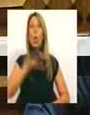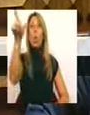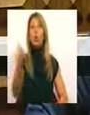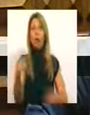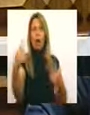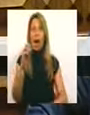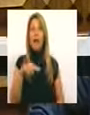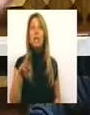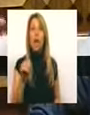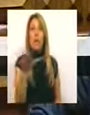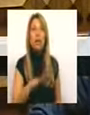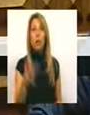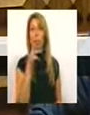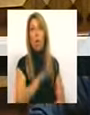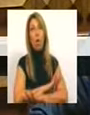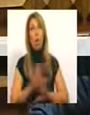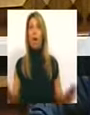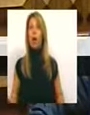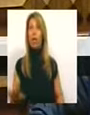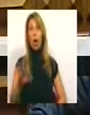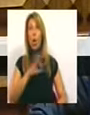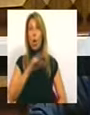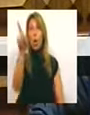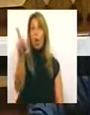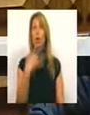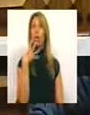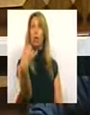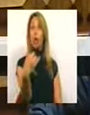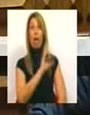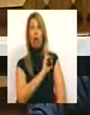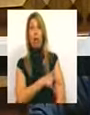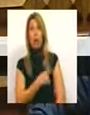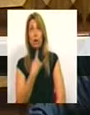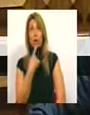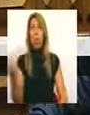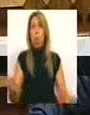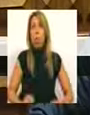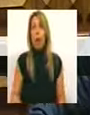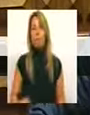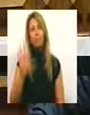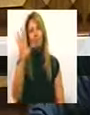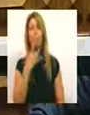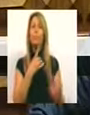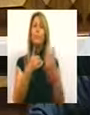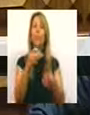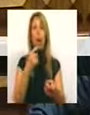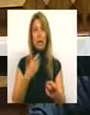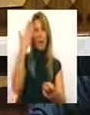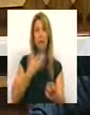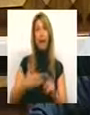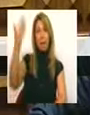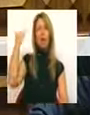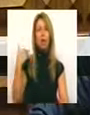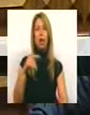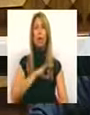calamitosa, que o senhor está isolado e com pouca força. E olha, e de facto deve estar, ao Sr. Ministro. Na semana passada eu perguntei ao Sr. Secretário de Estado se